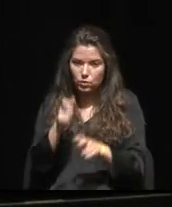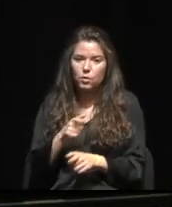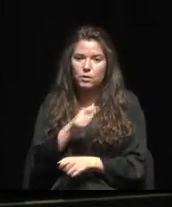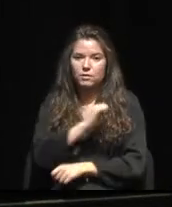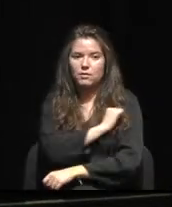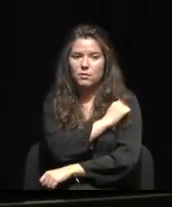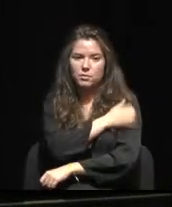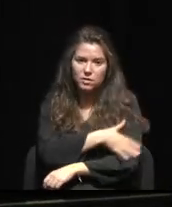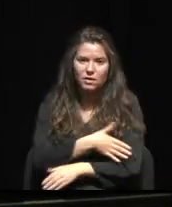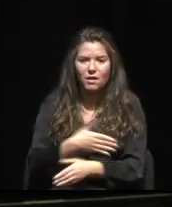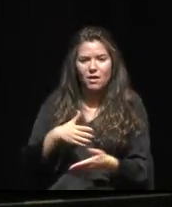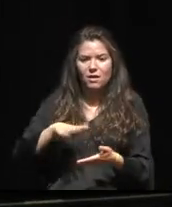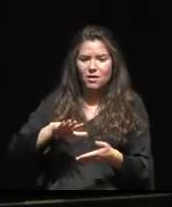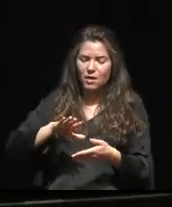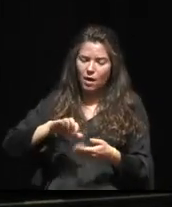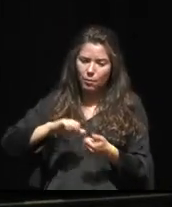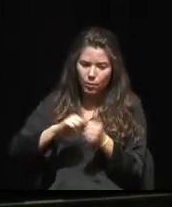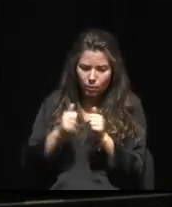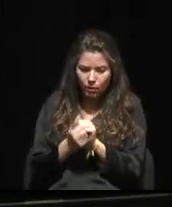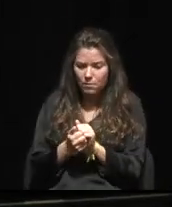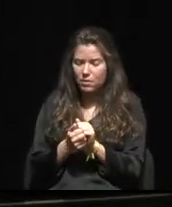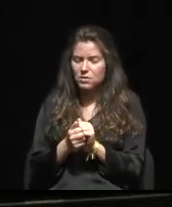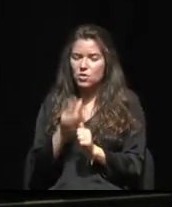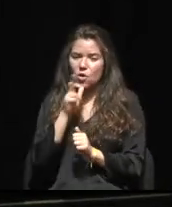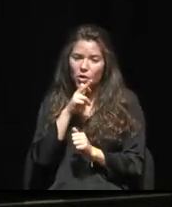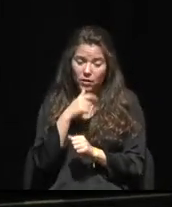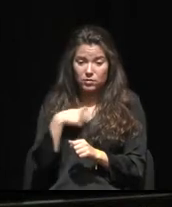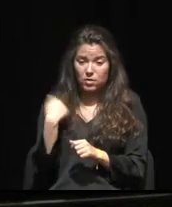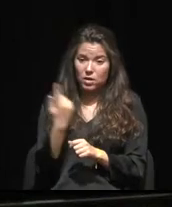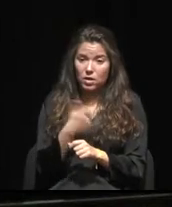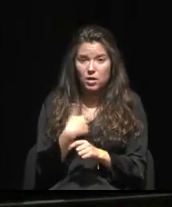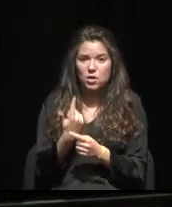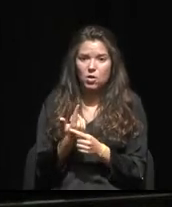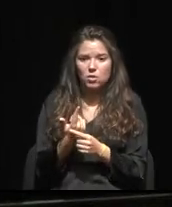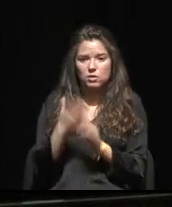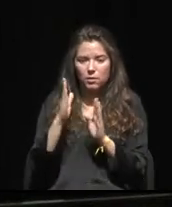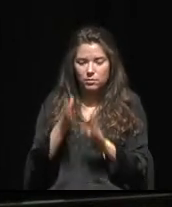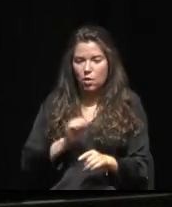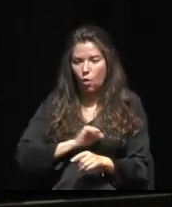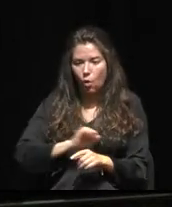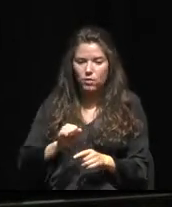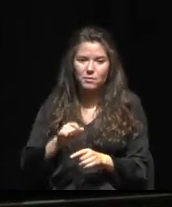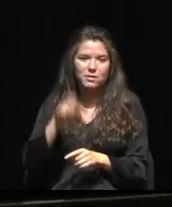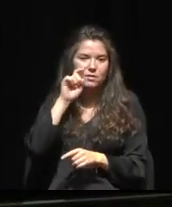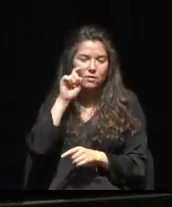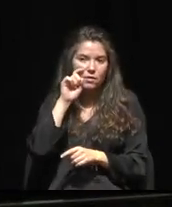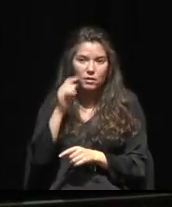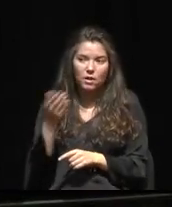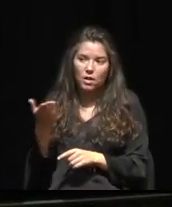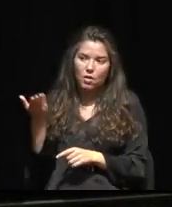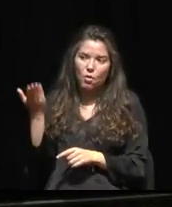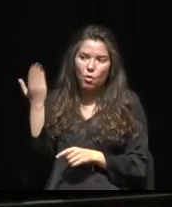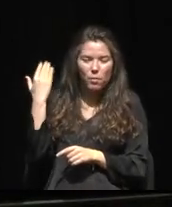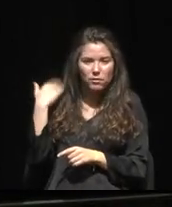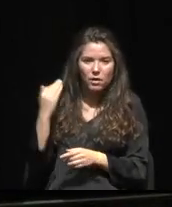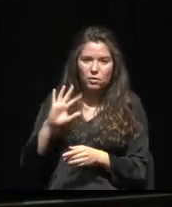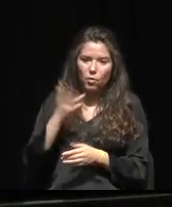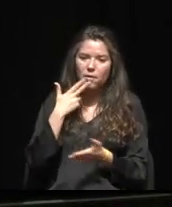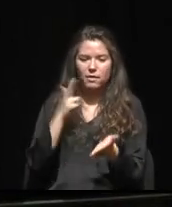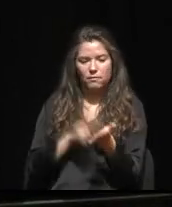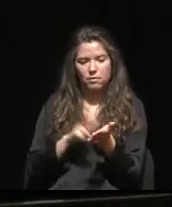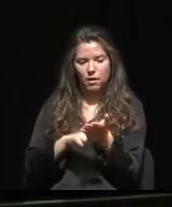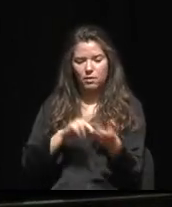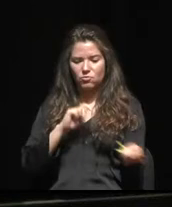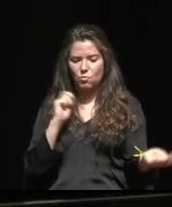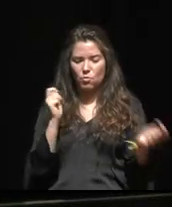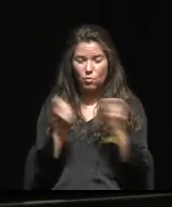consequências horrorosas que todos nós devemos combater mas estar a defender o passado quando a realidade mudou